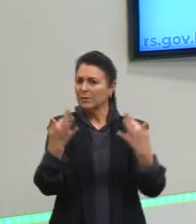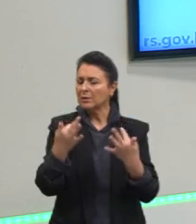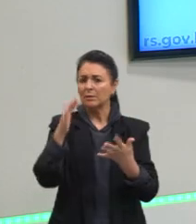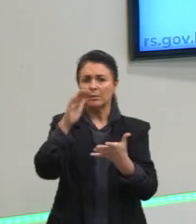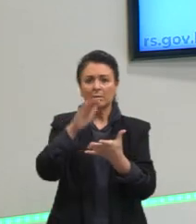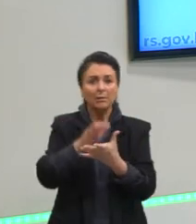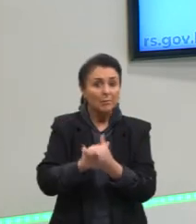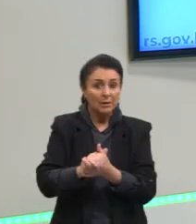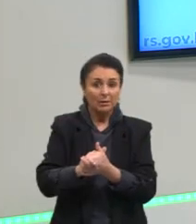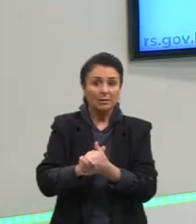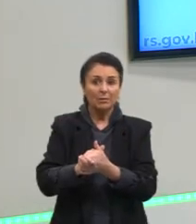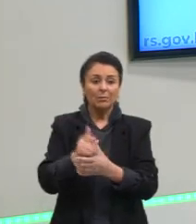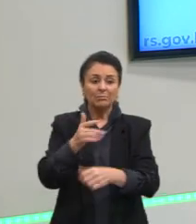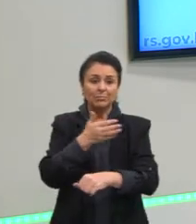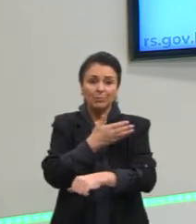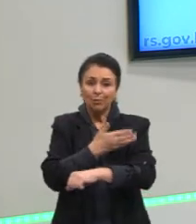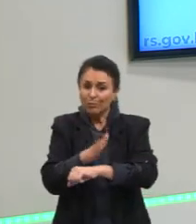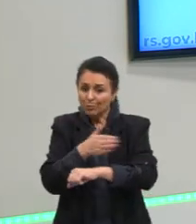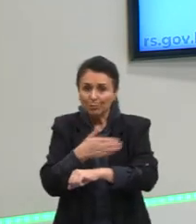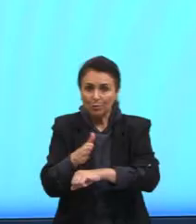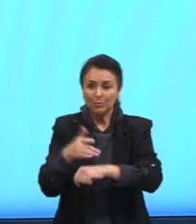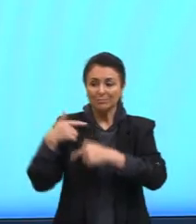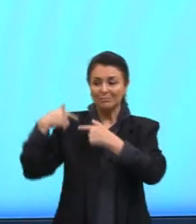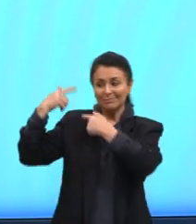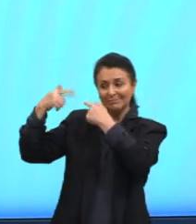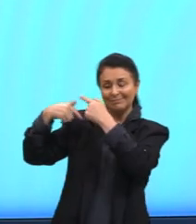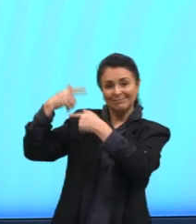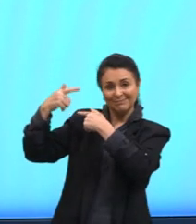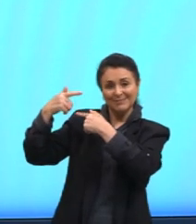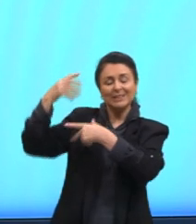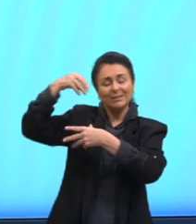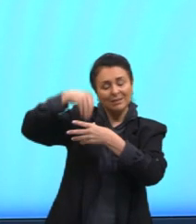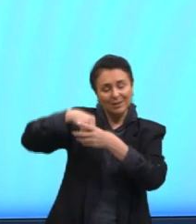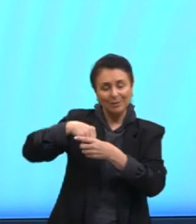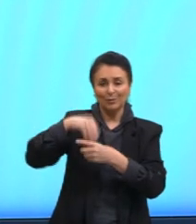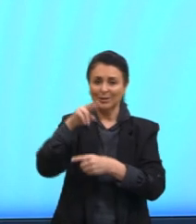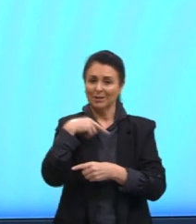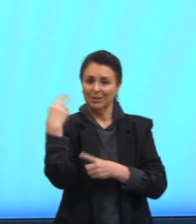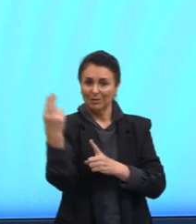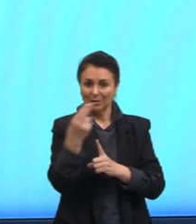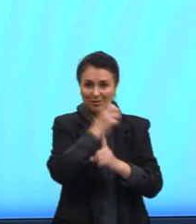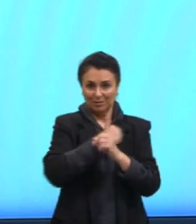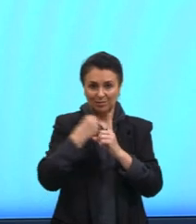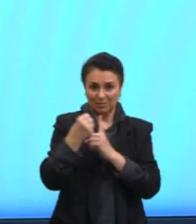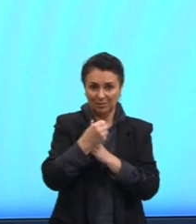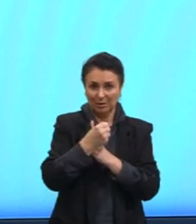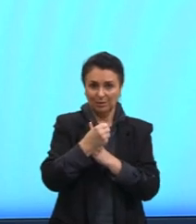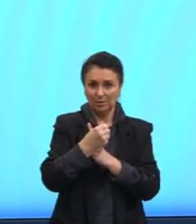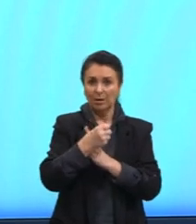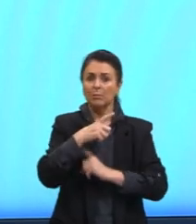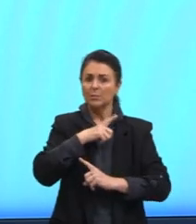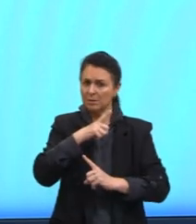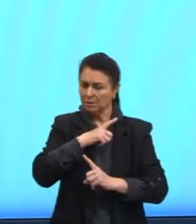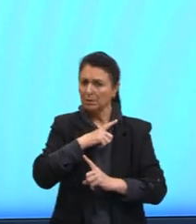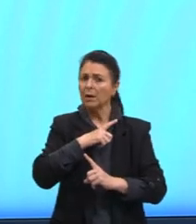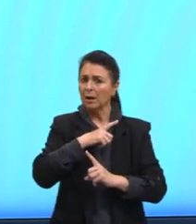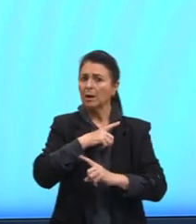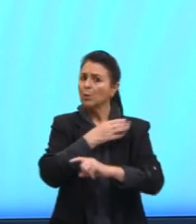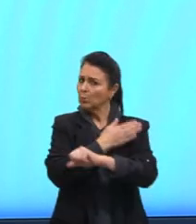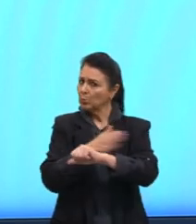são hábitos tradicionais hábitos arraigados em nossa sociedade mas como tem muitos hábitos positivos